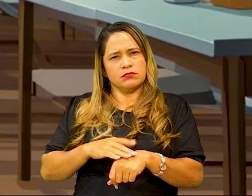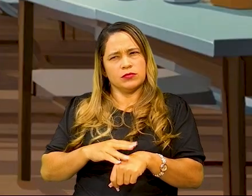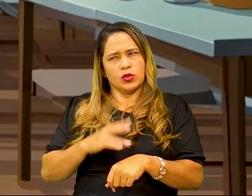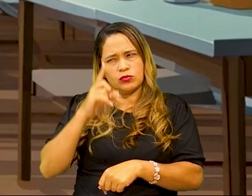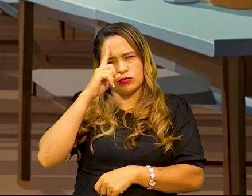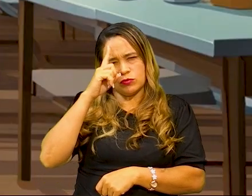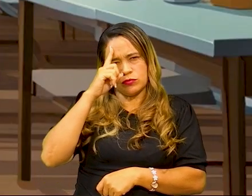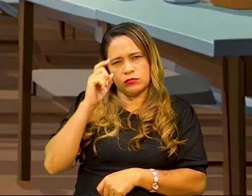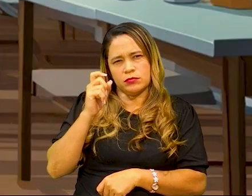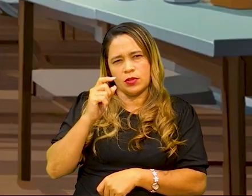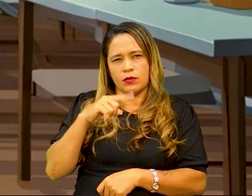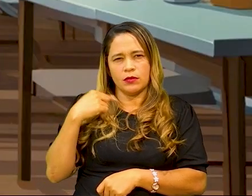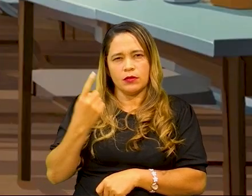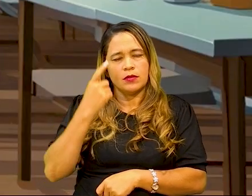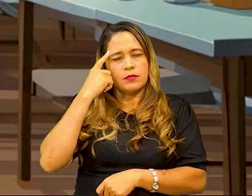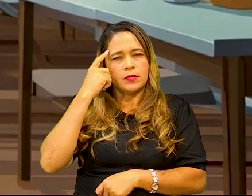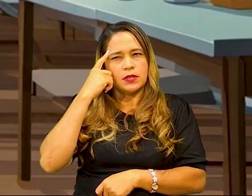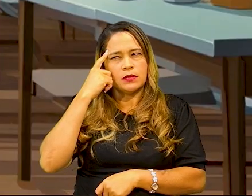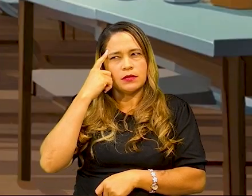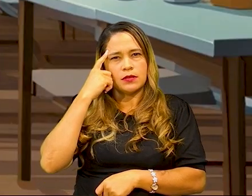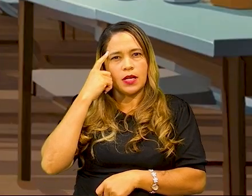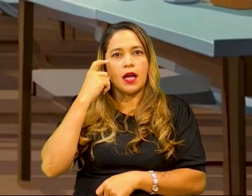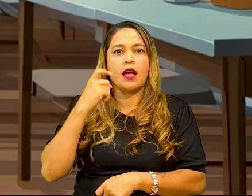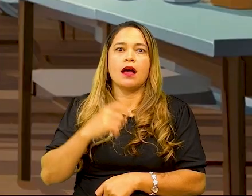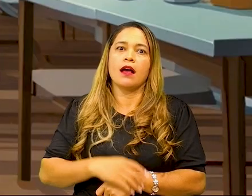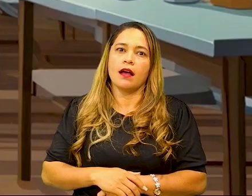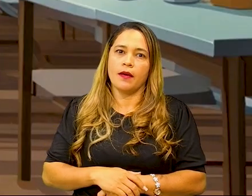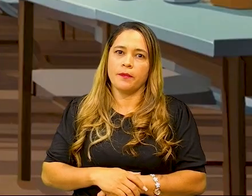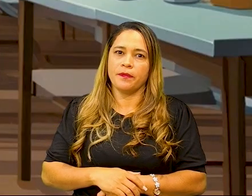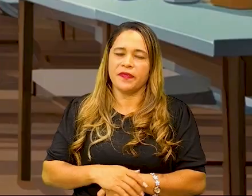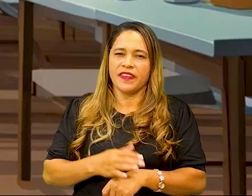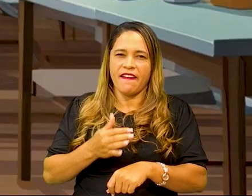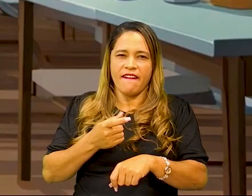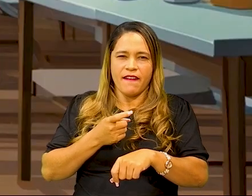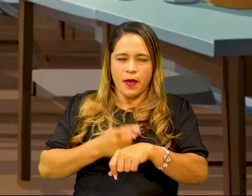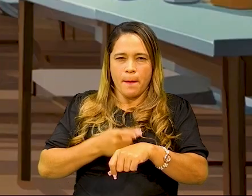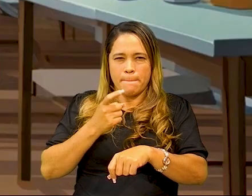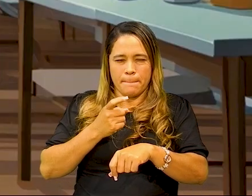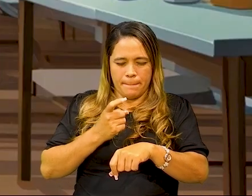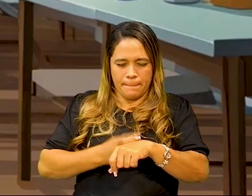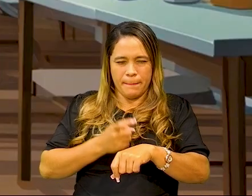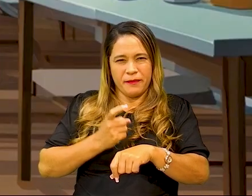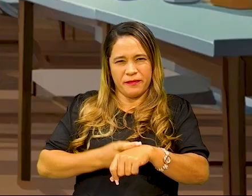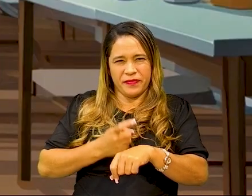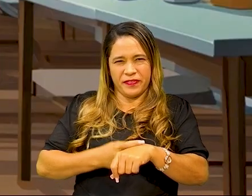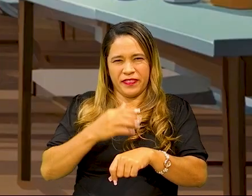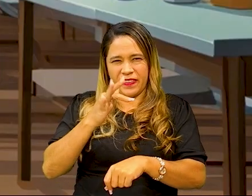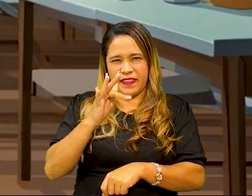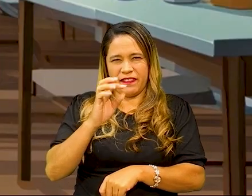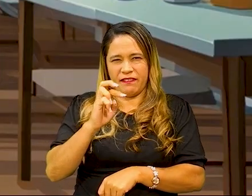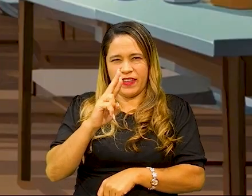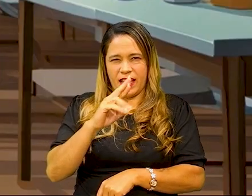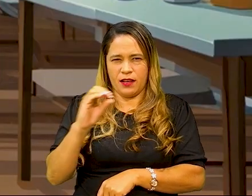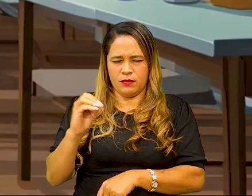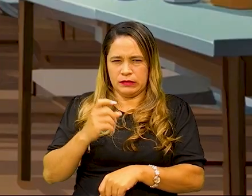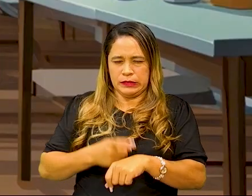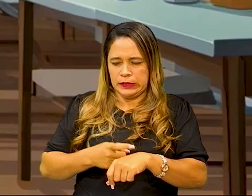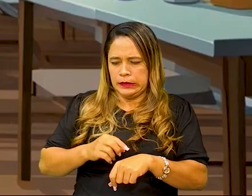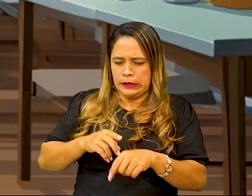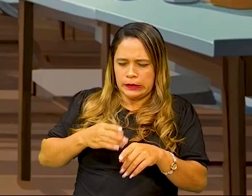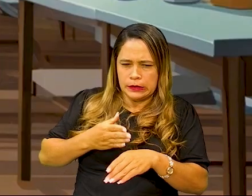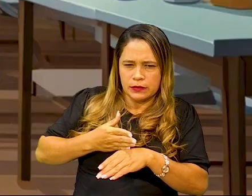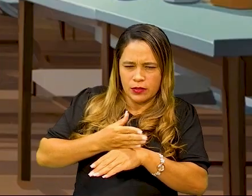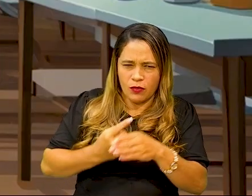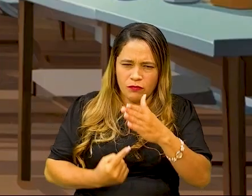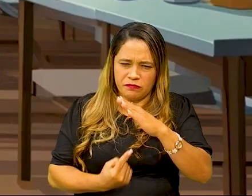dia. Quando a gente pensa no tétano, por exemplo, a gente já pensa assim, ferro enferrujado. Se eu fizer um ferimento num ferro, eu vou pegar essa doença. Aí a gente já